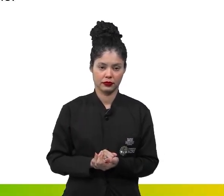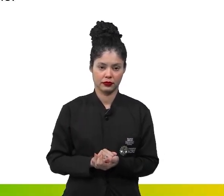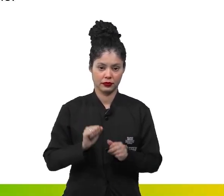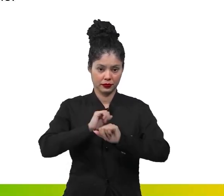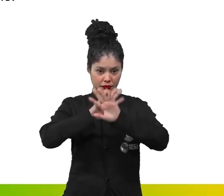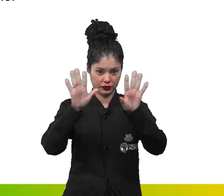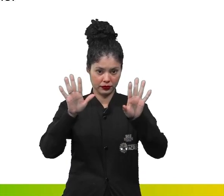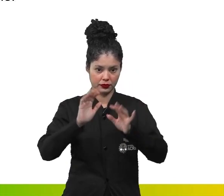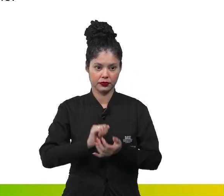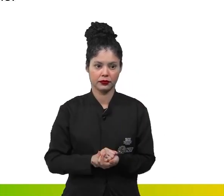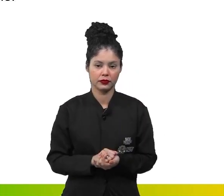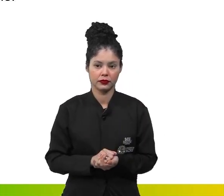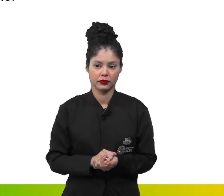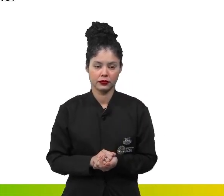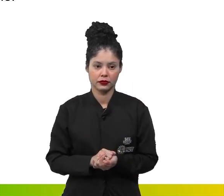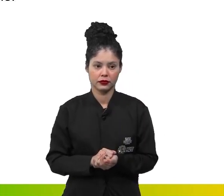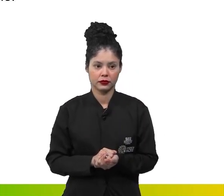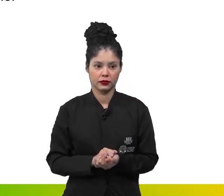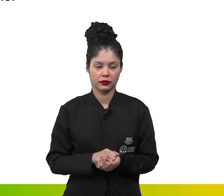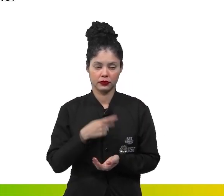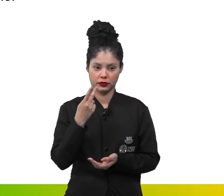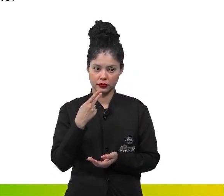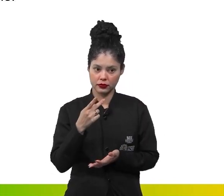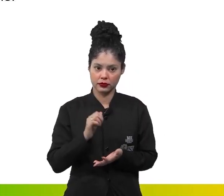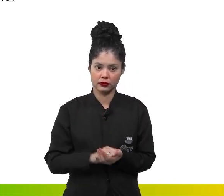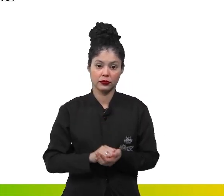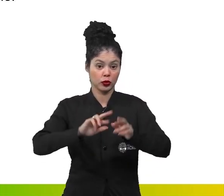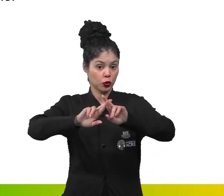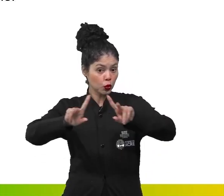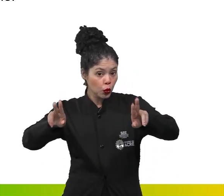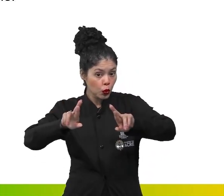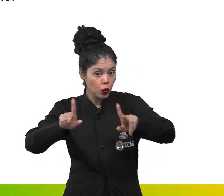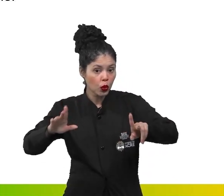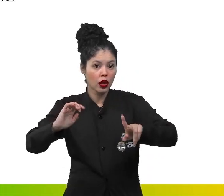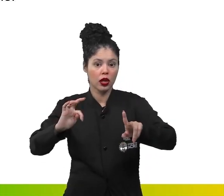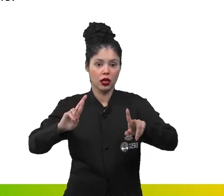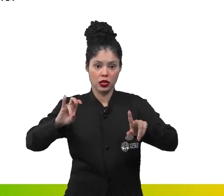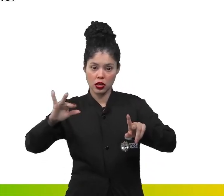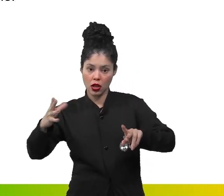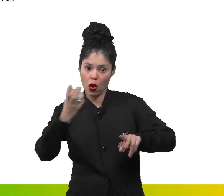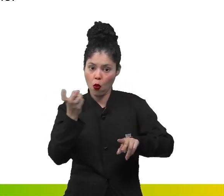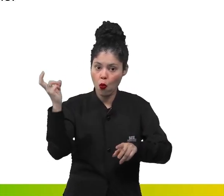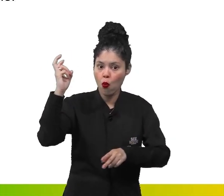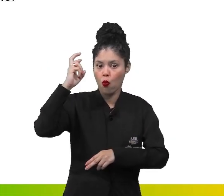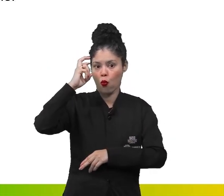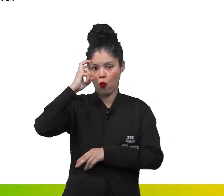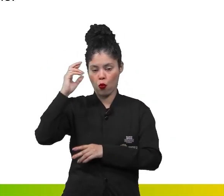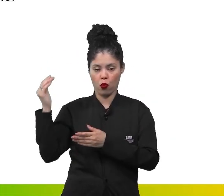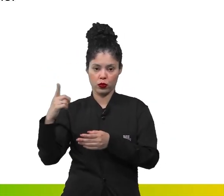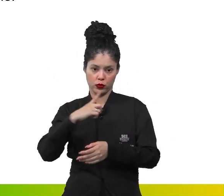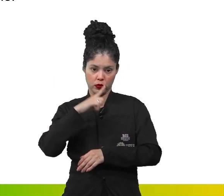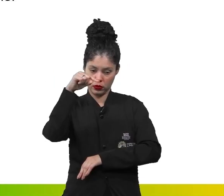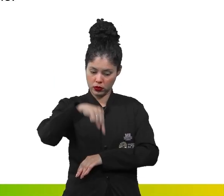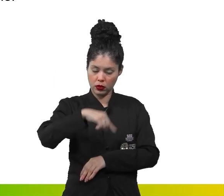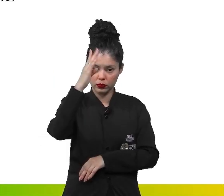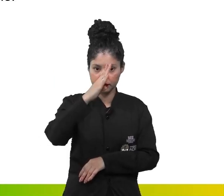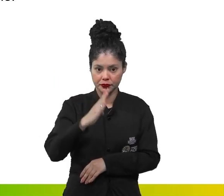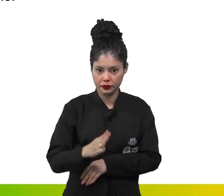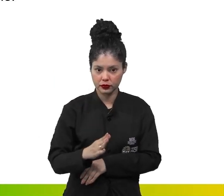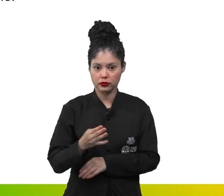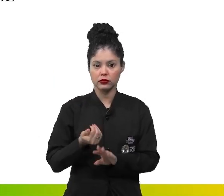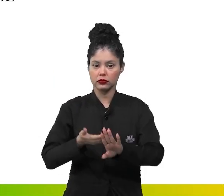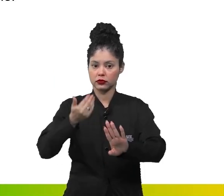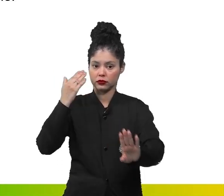ficar bem esclarecido, tá? Quando a gente fala de diferentes etnias e culturas que estiveram aqui